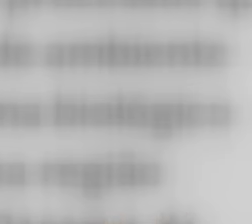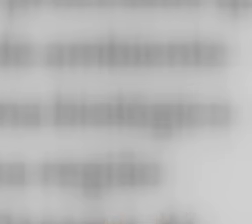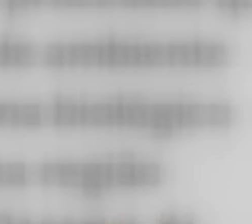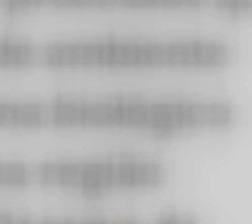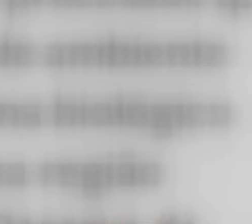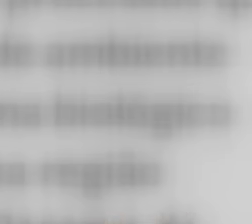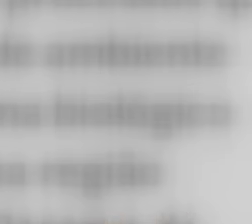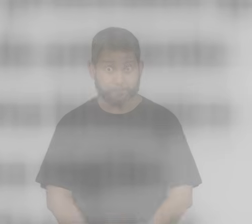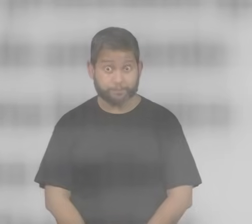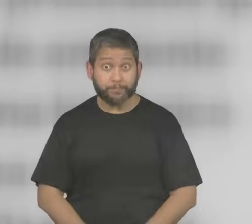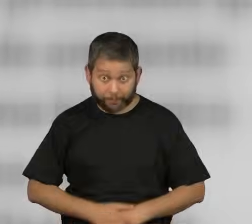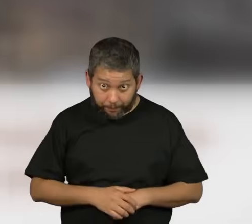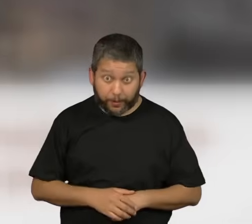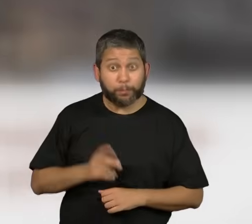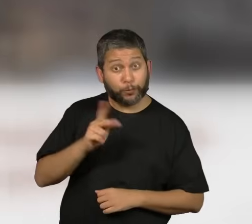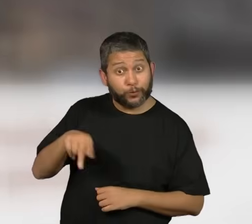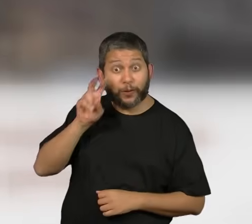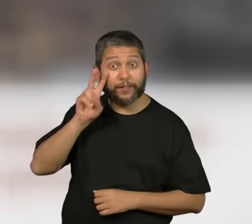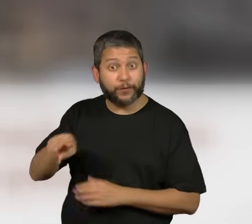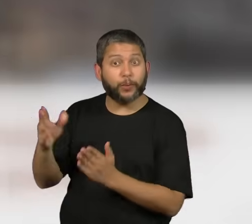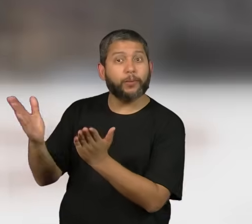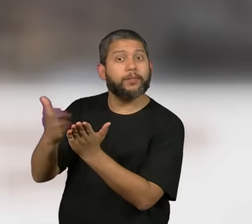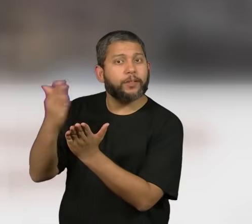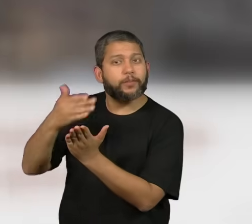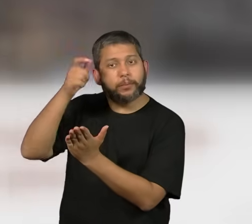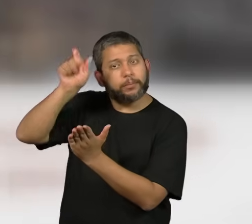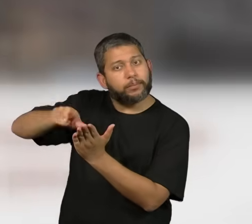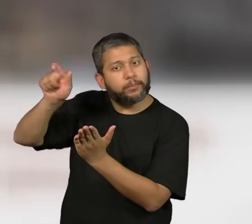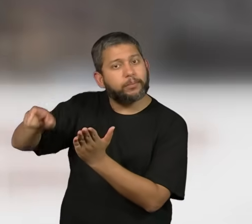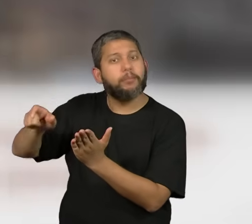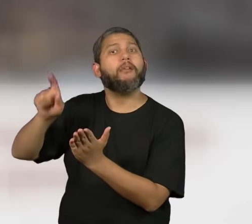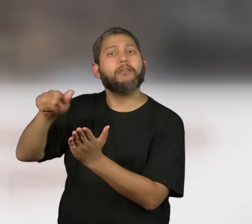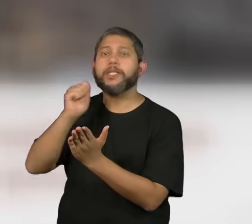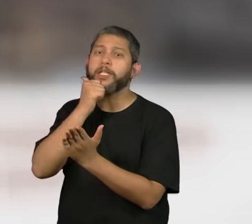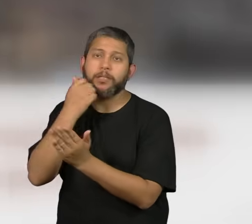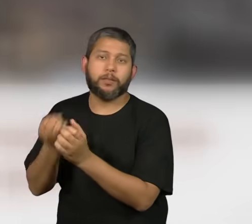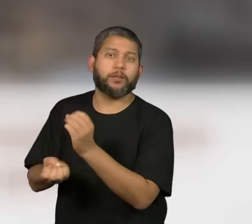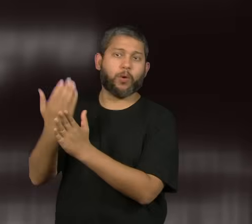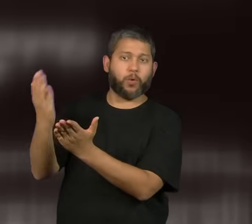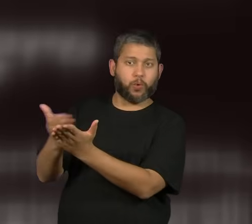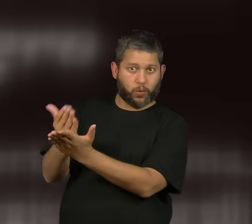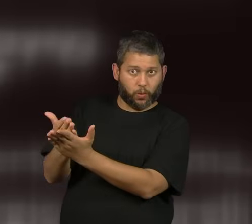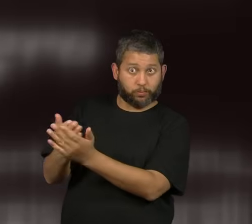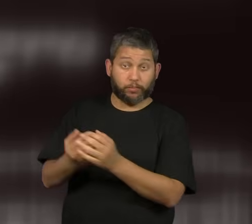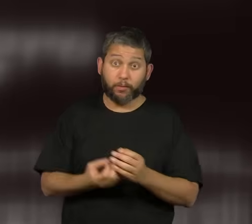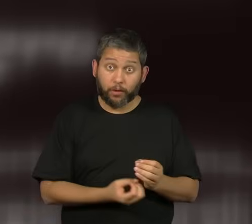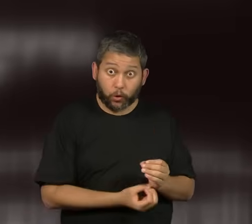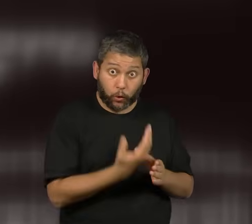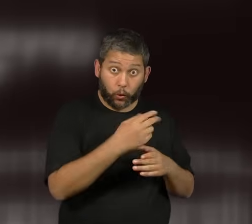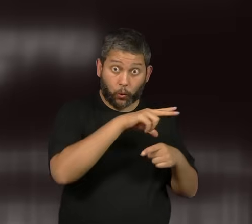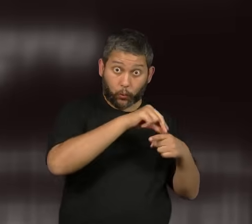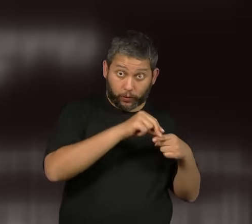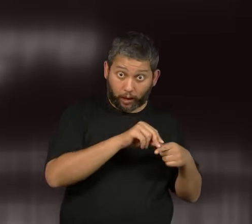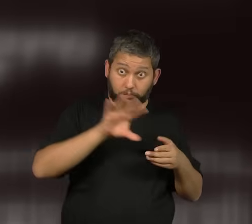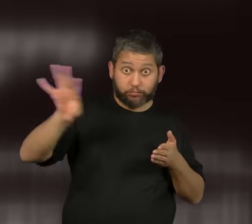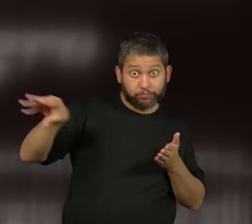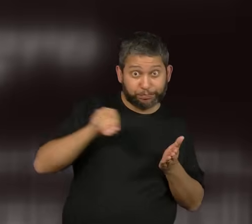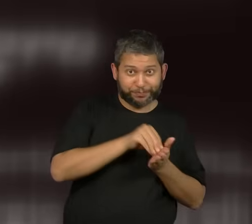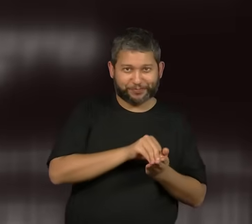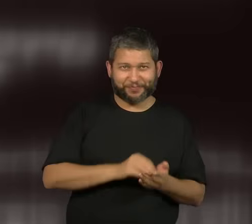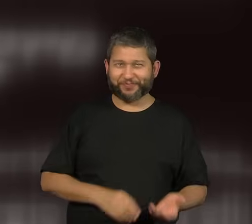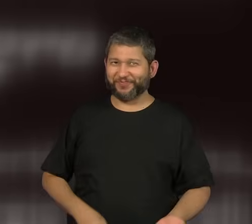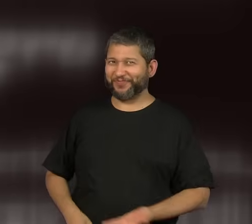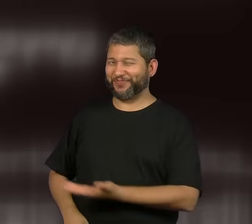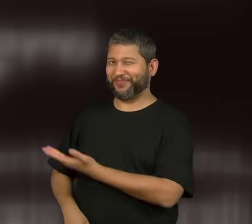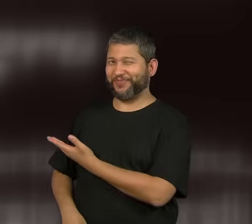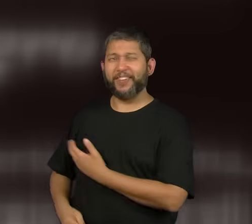A professora partiu de livros escritos por cientistas para criar os cordéis. Os autores de A Vida Escondida, que